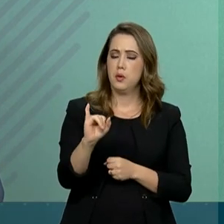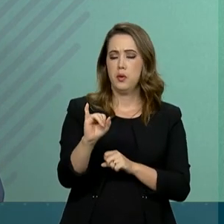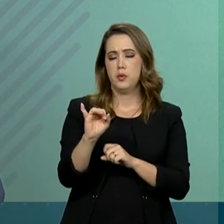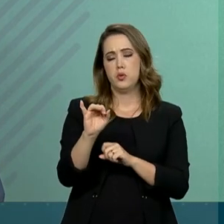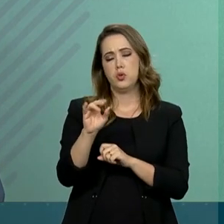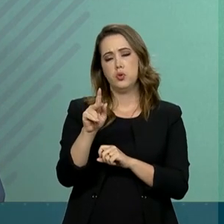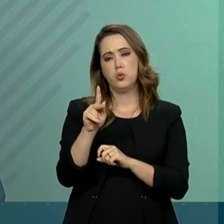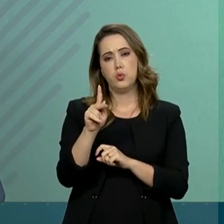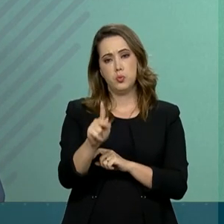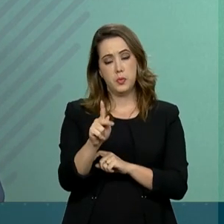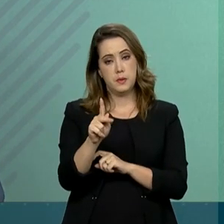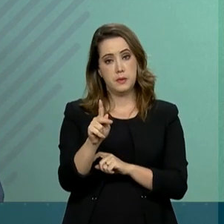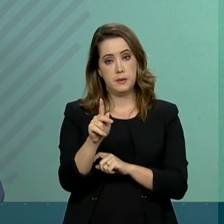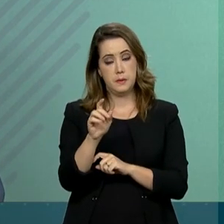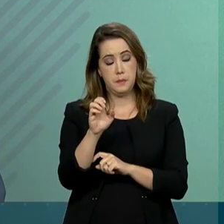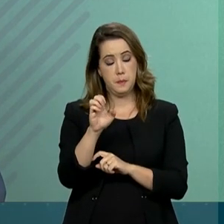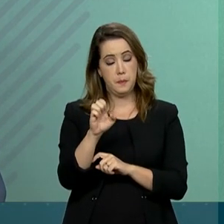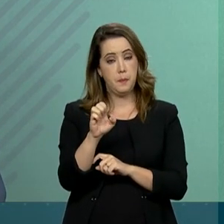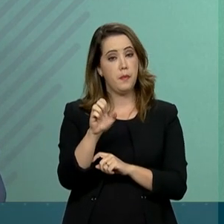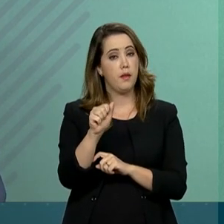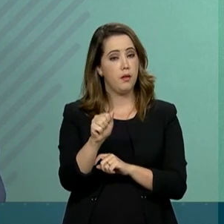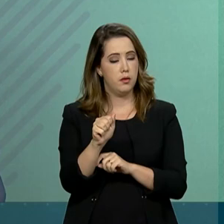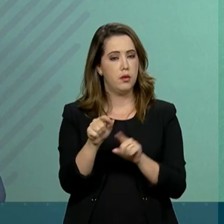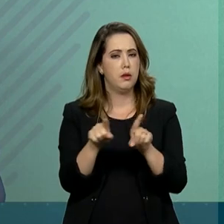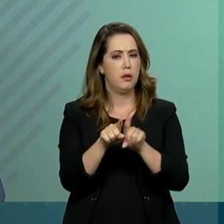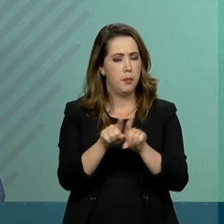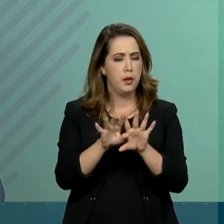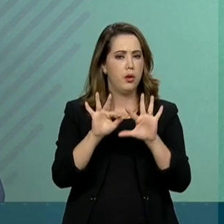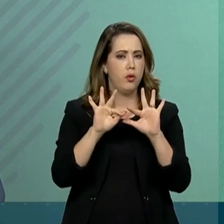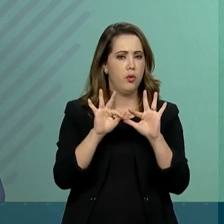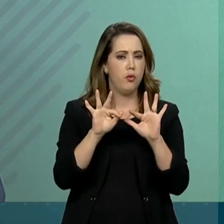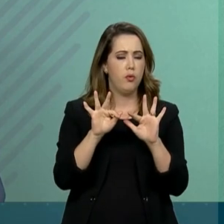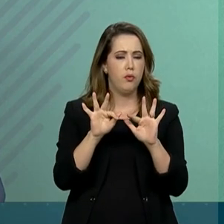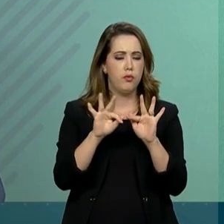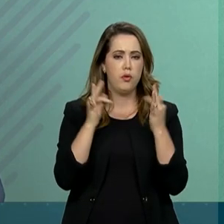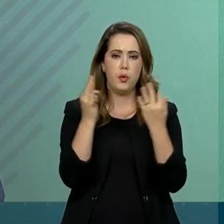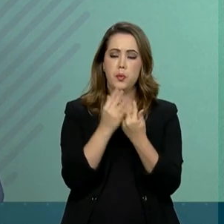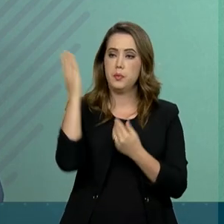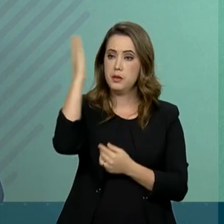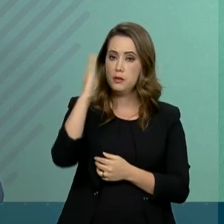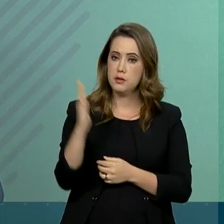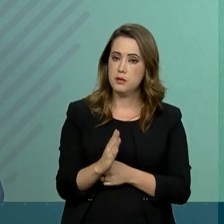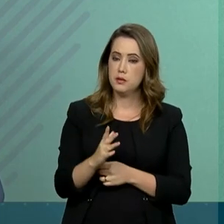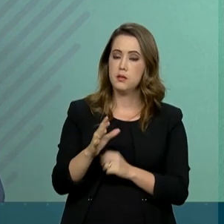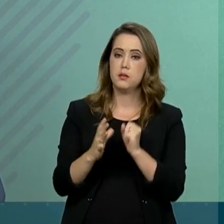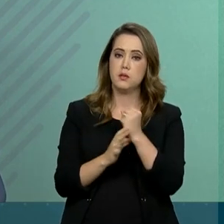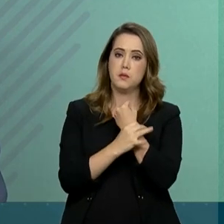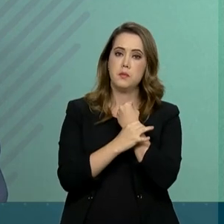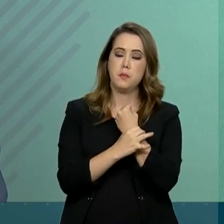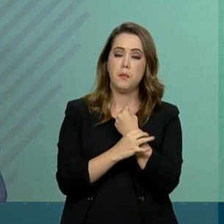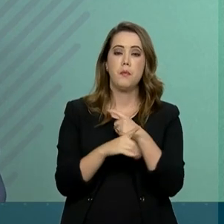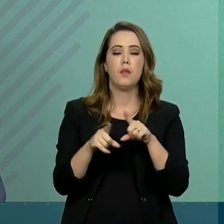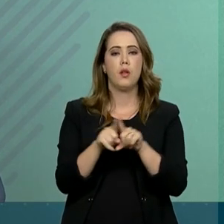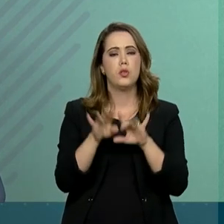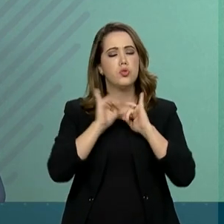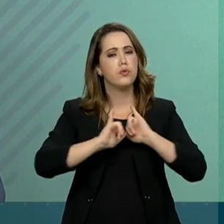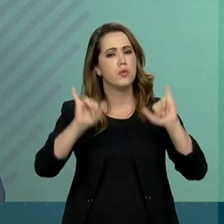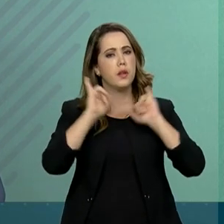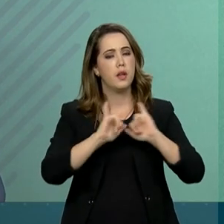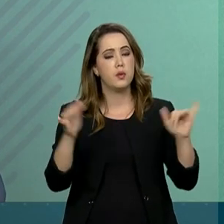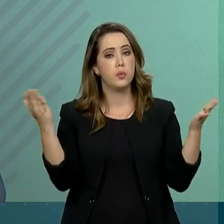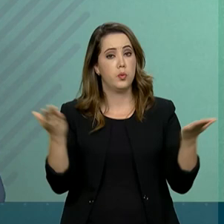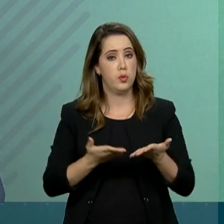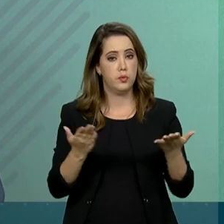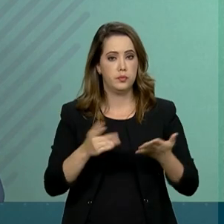econômica aplicada ipea e o fórum brasileiro de segurança pública fbsp divulgaram